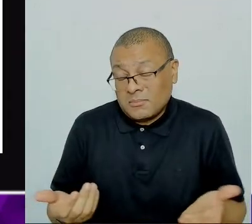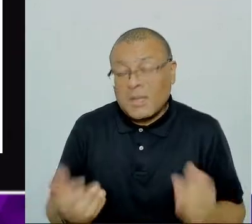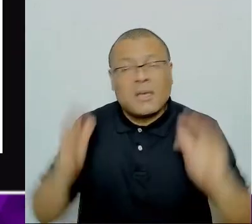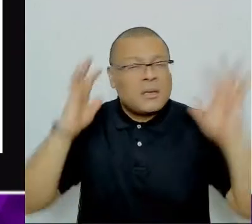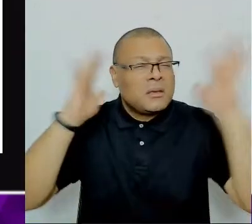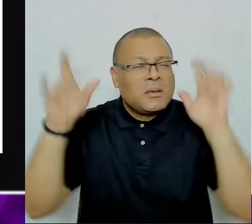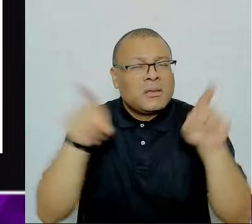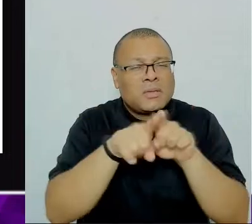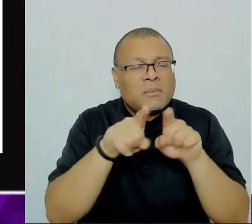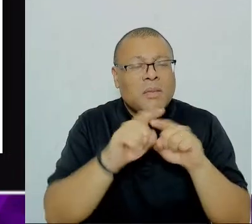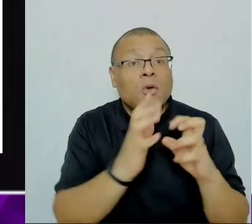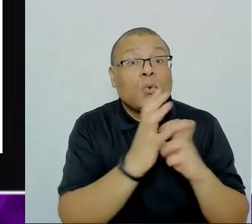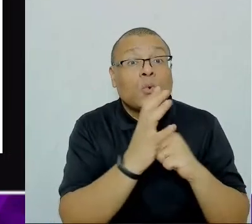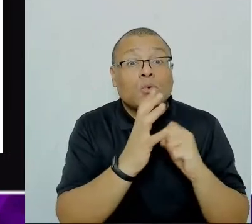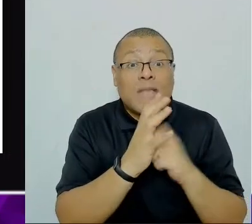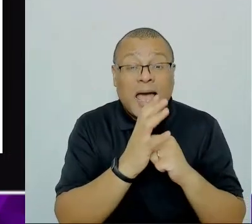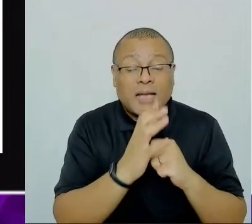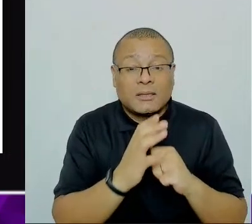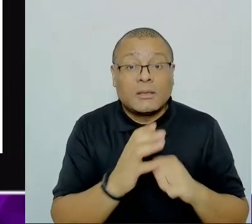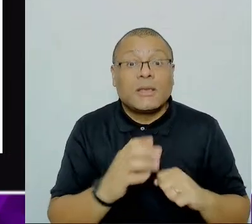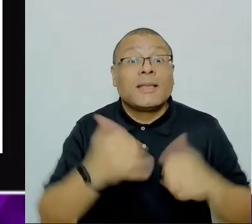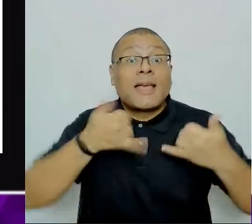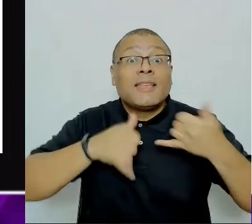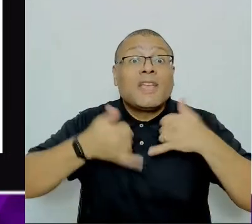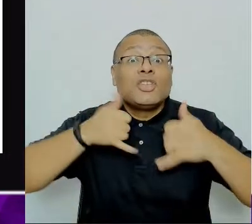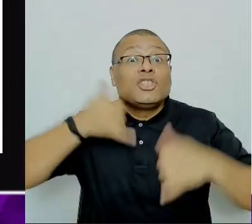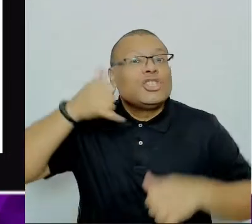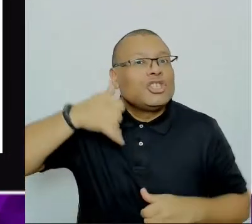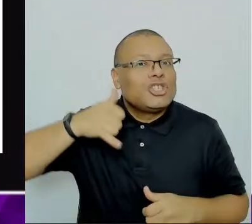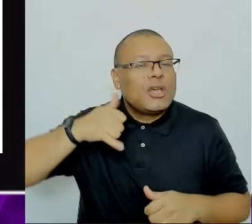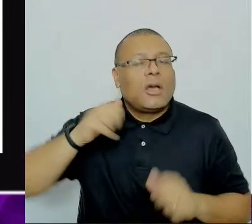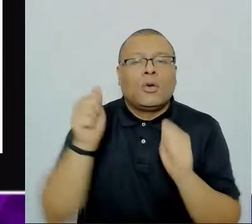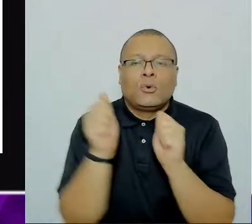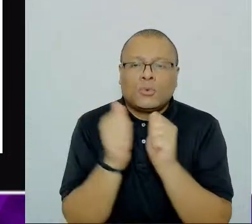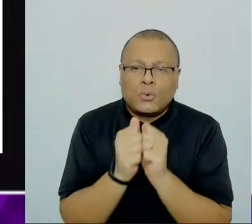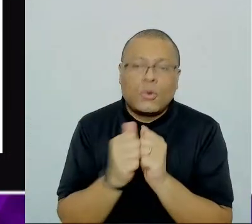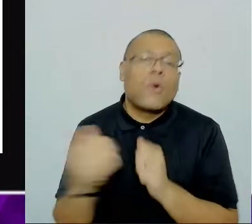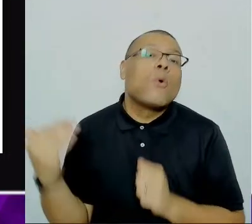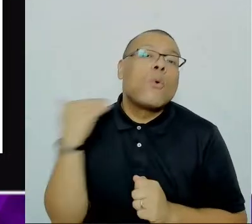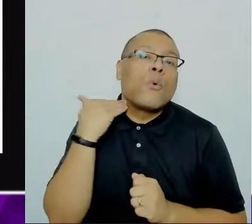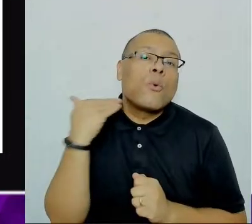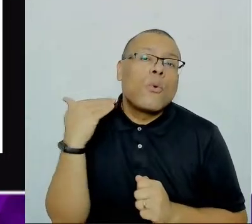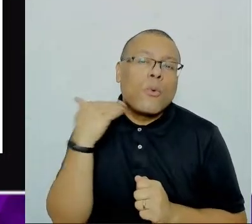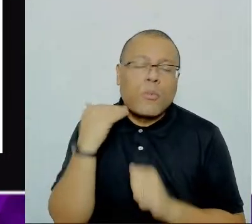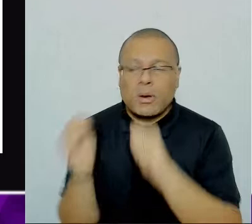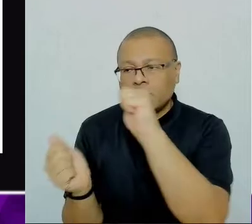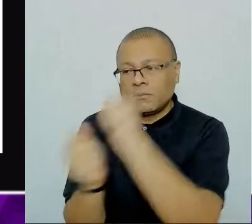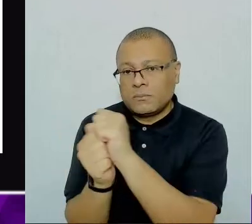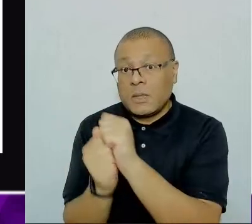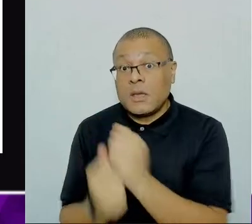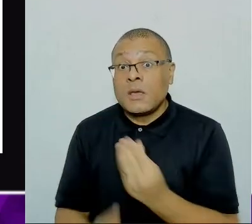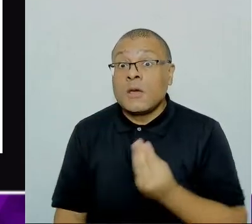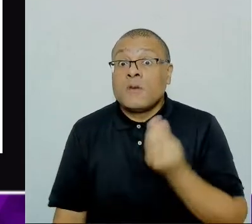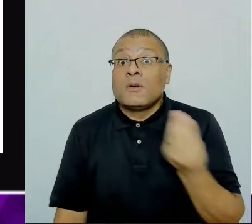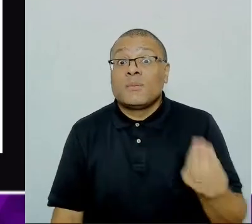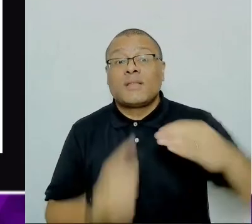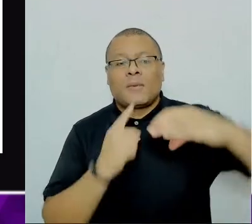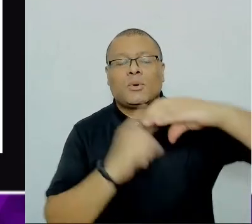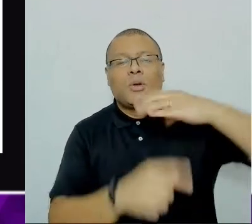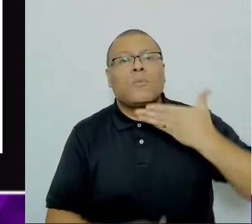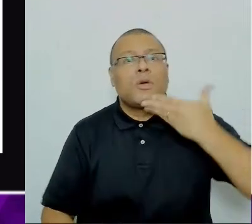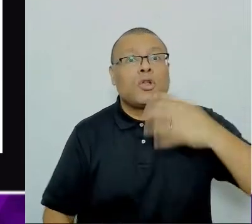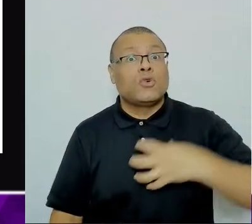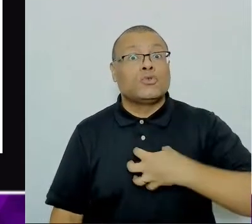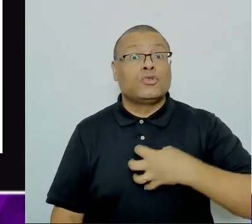os dados de Open Energy, junta com o Open Banking, e de repente a gente está oferecendo a melhor forma para o